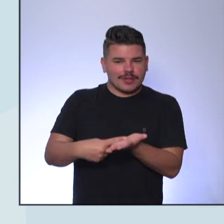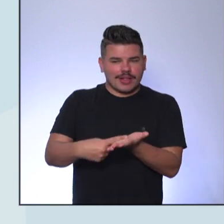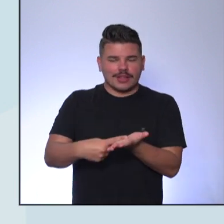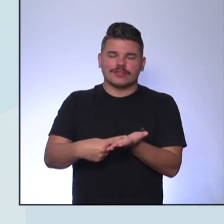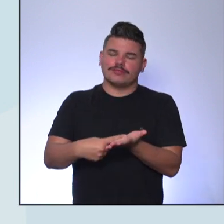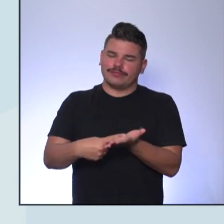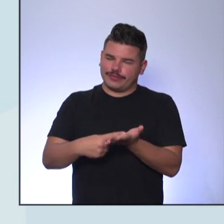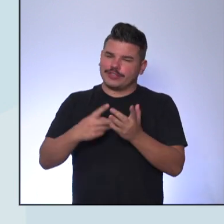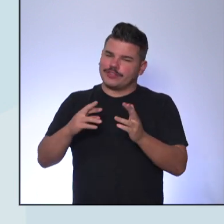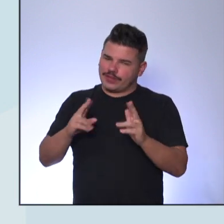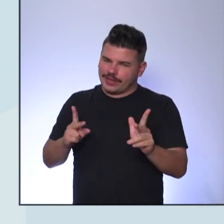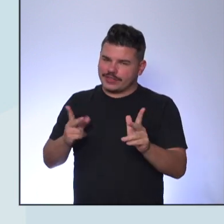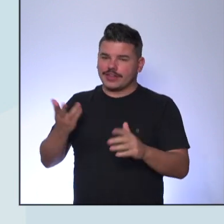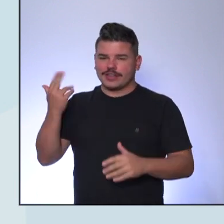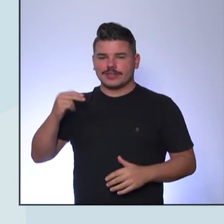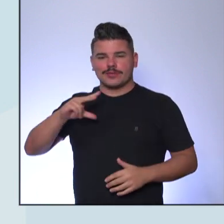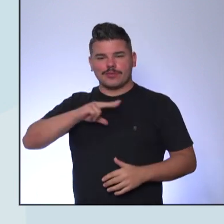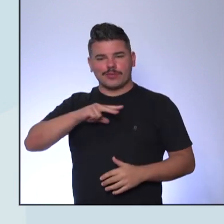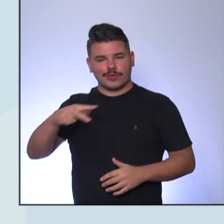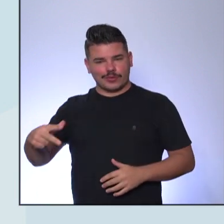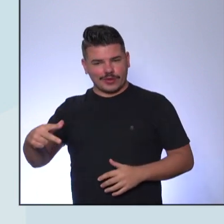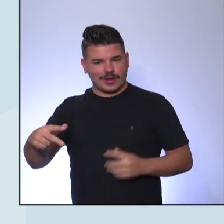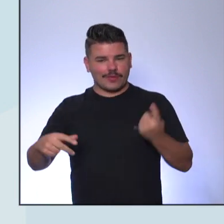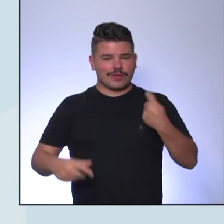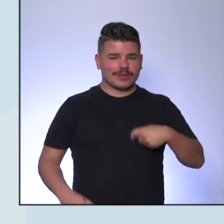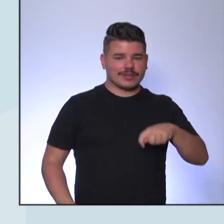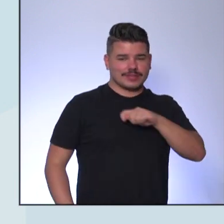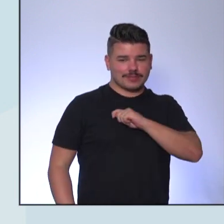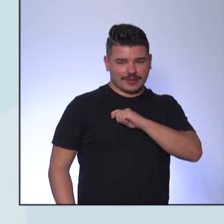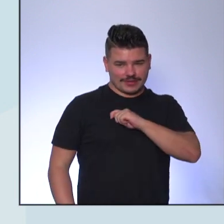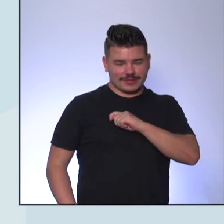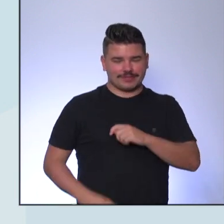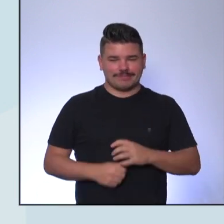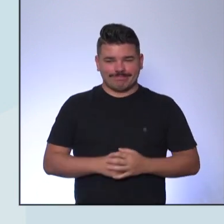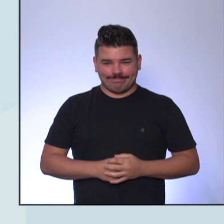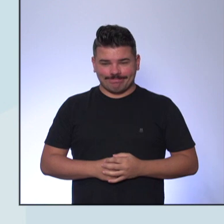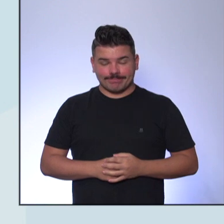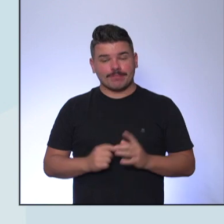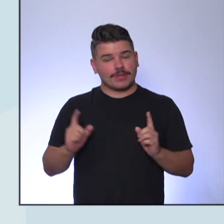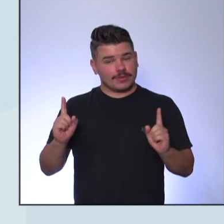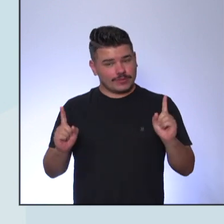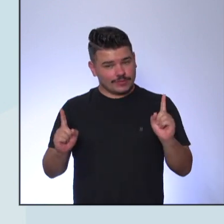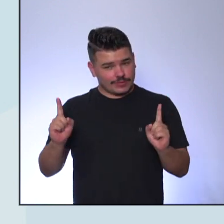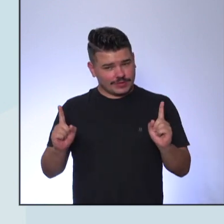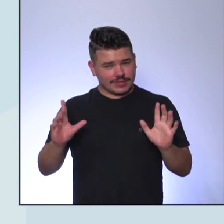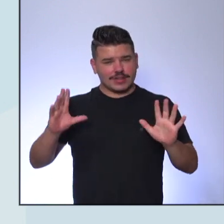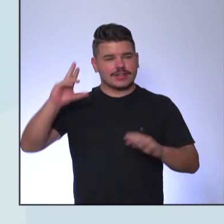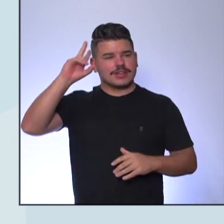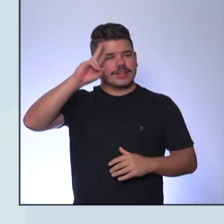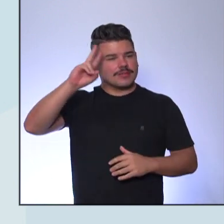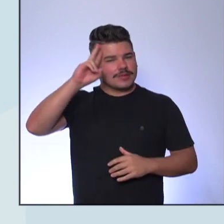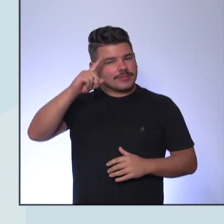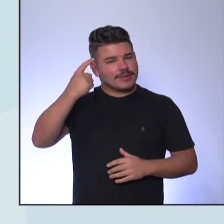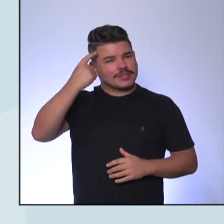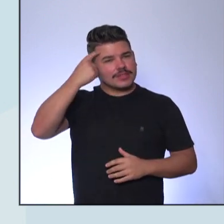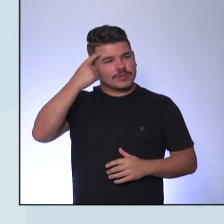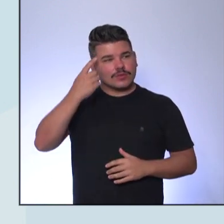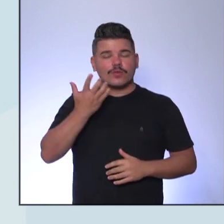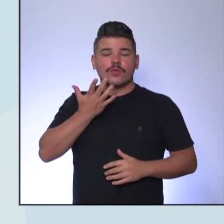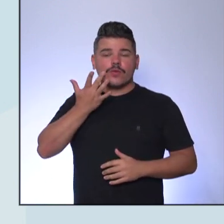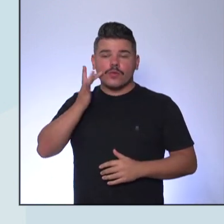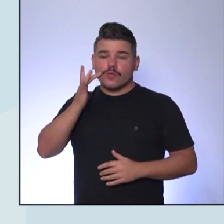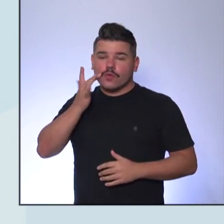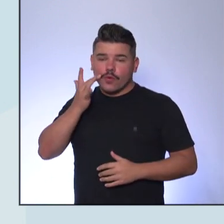feito entre Portugal e Espanha. Lembrando que aí nós vamos ter o ouro, que até